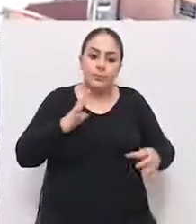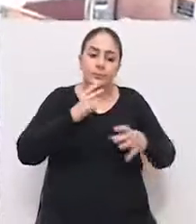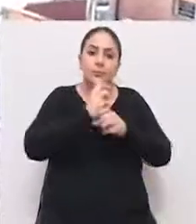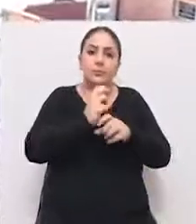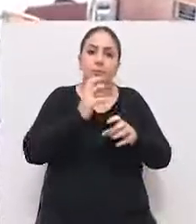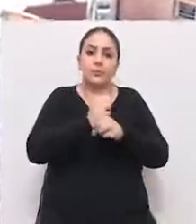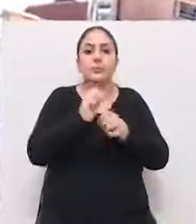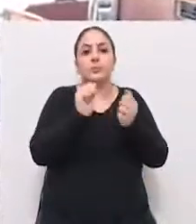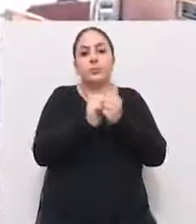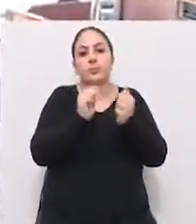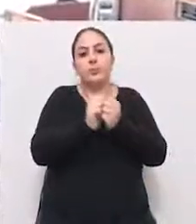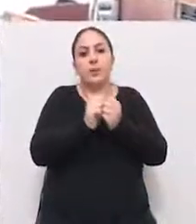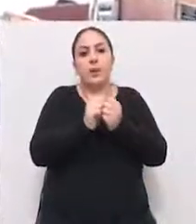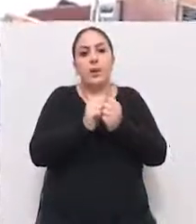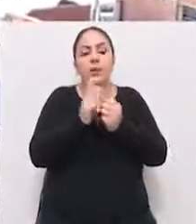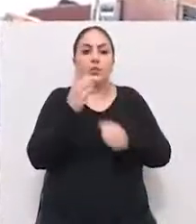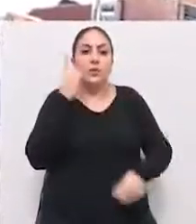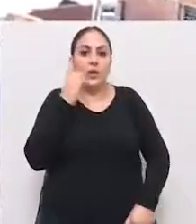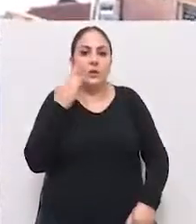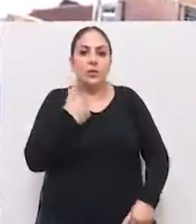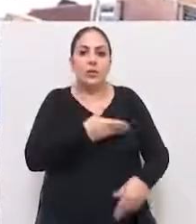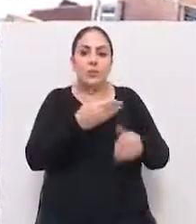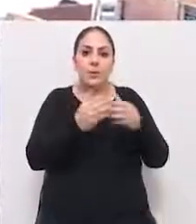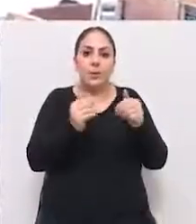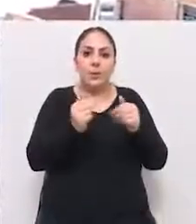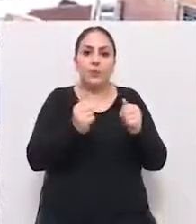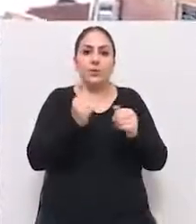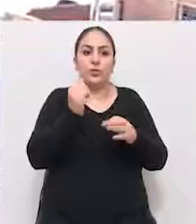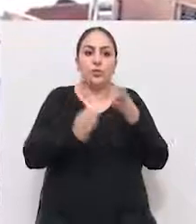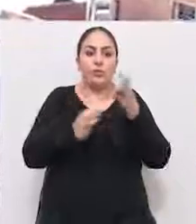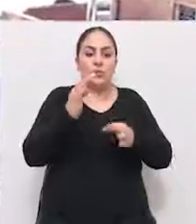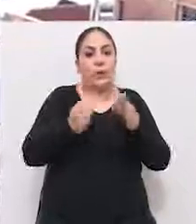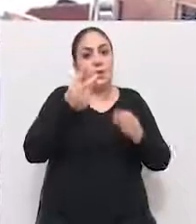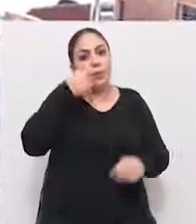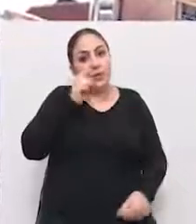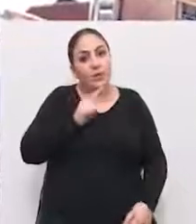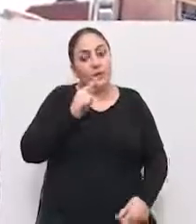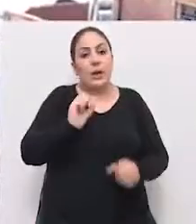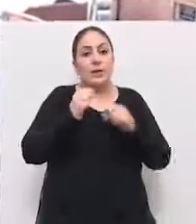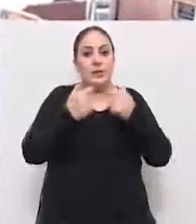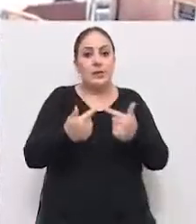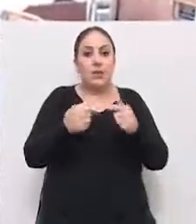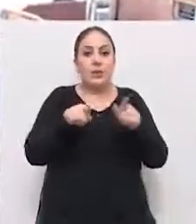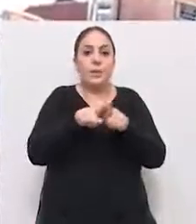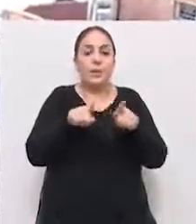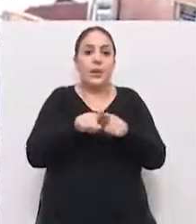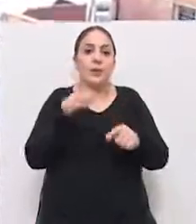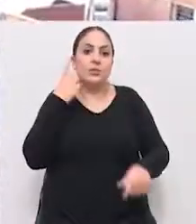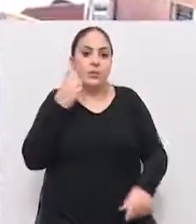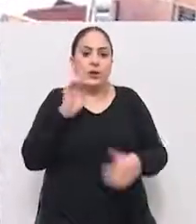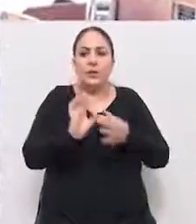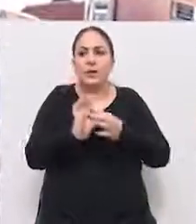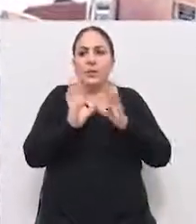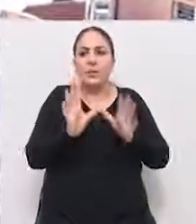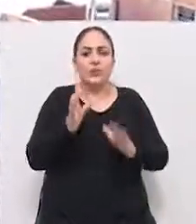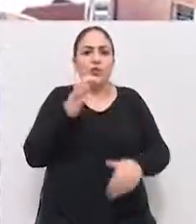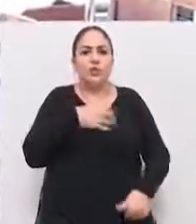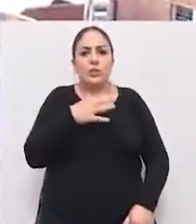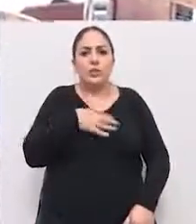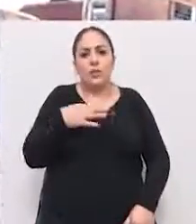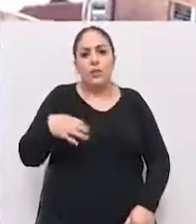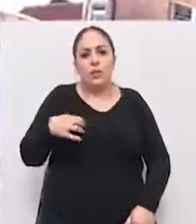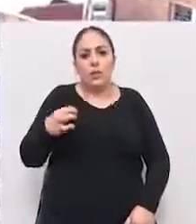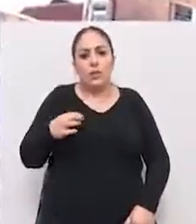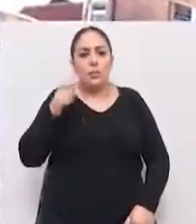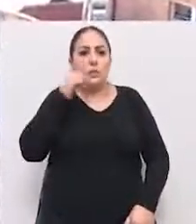estamos nos somando junto a esses advogados, estamos pedindo para que o Poder Judiciário reveja essa situação, inclusive os advogados estão dispostos de